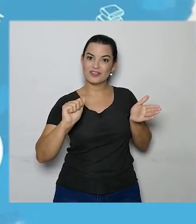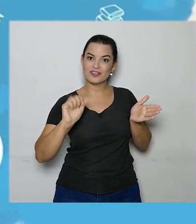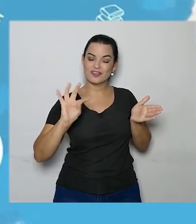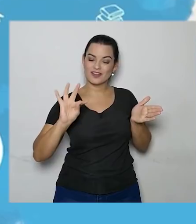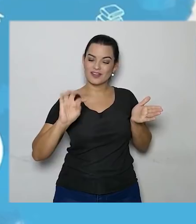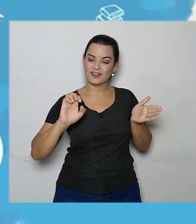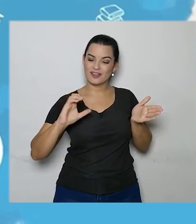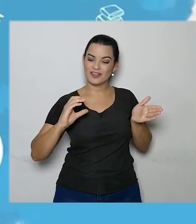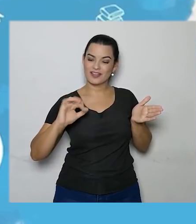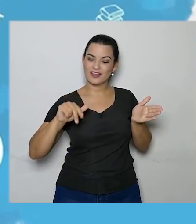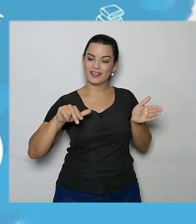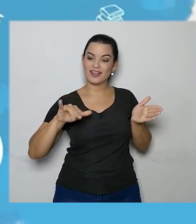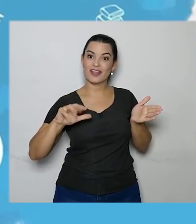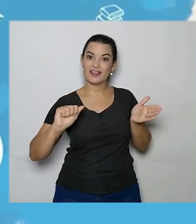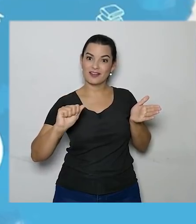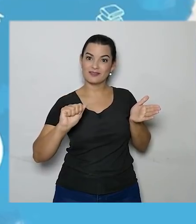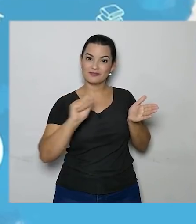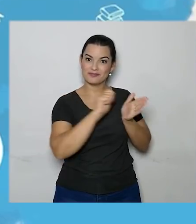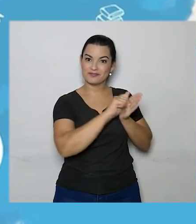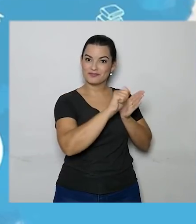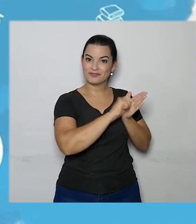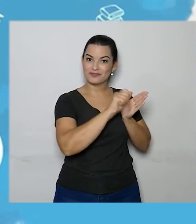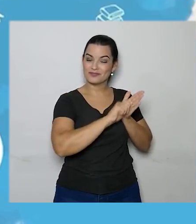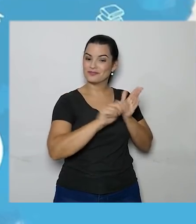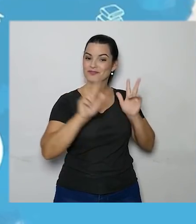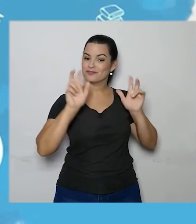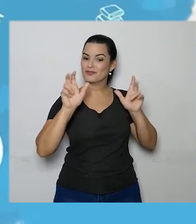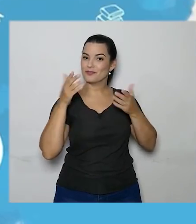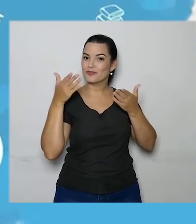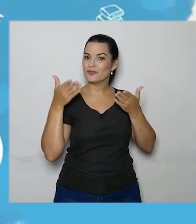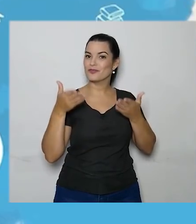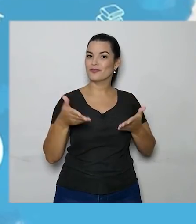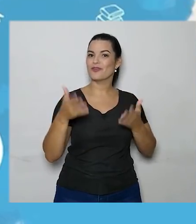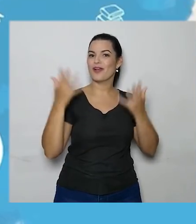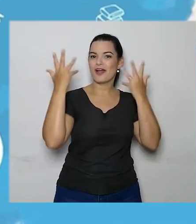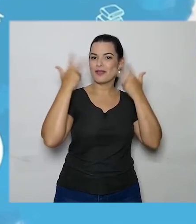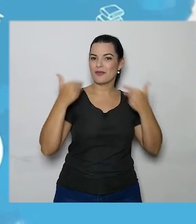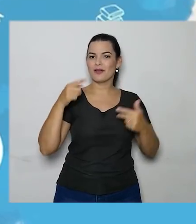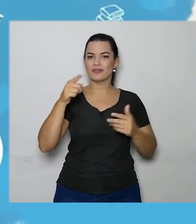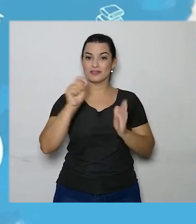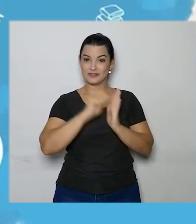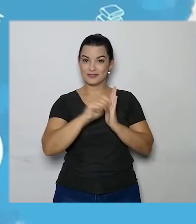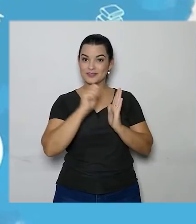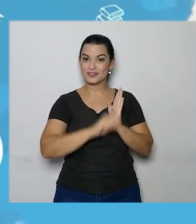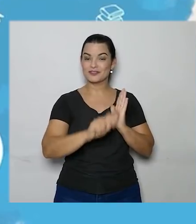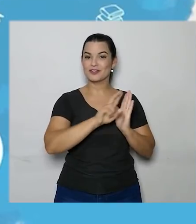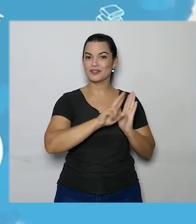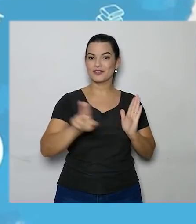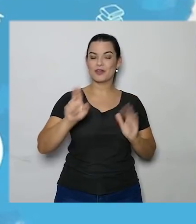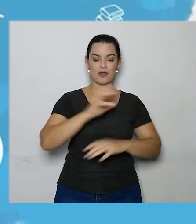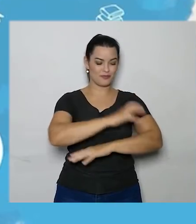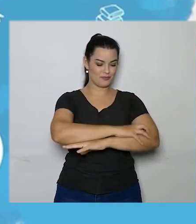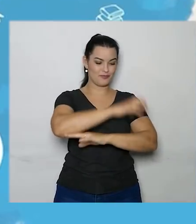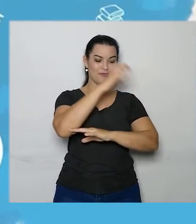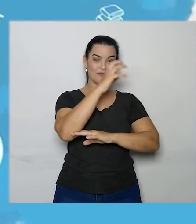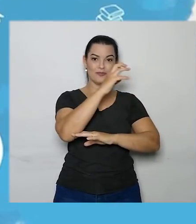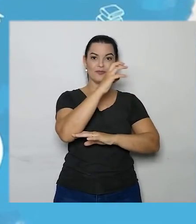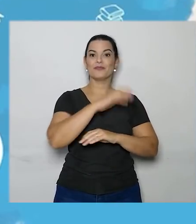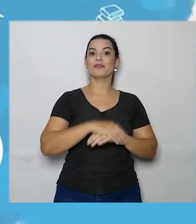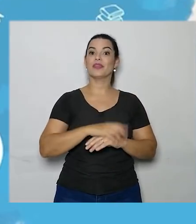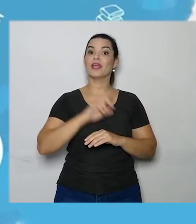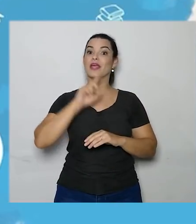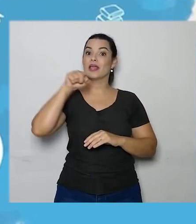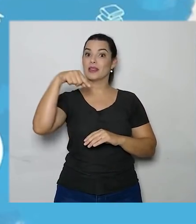o animal escolhido é o porco-espinho. No seu caderno, você vai registrar o nome porco-espinho. Depois do nome, vocês